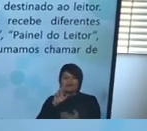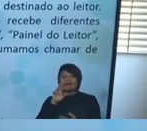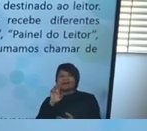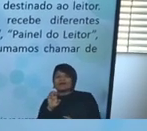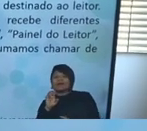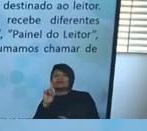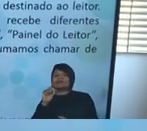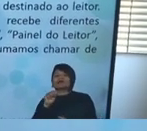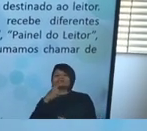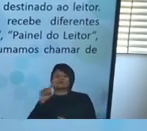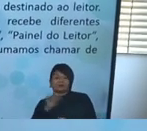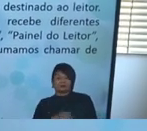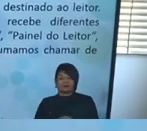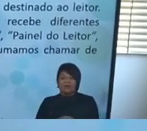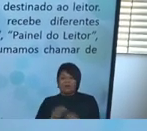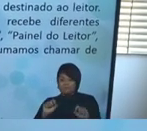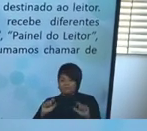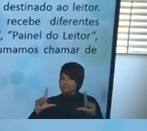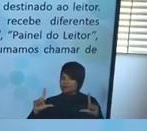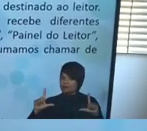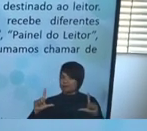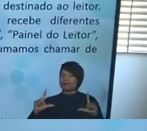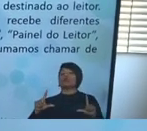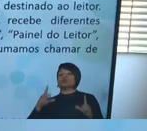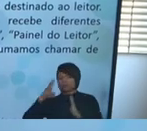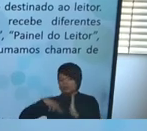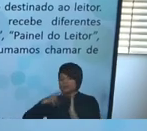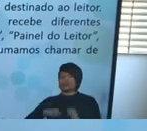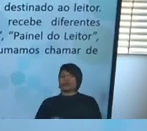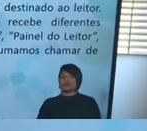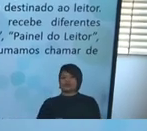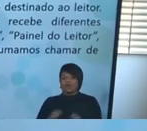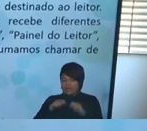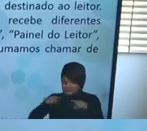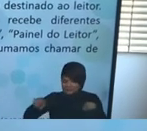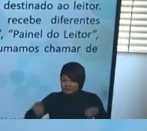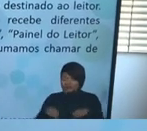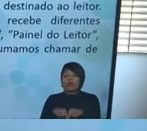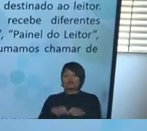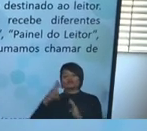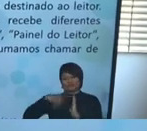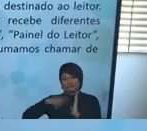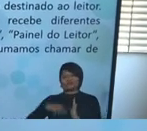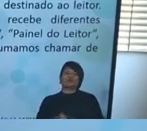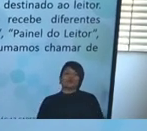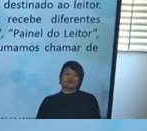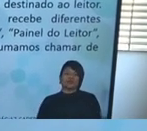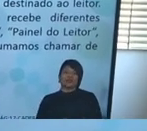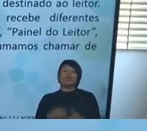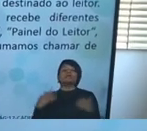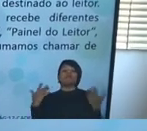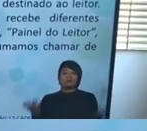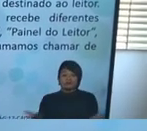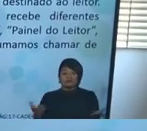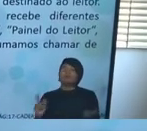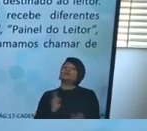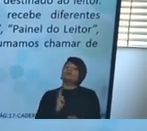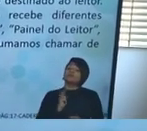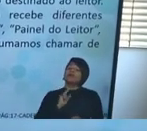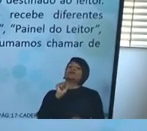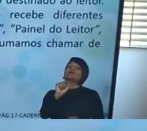do leitor, mural do leitor, espaço do leitor e reúne o que costumamos chamar